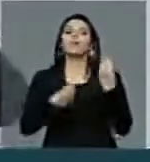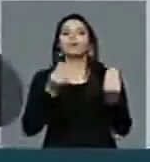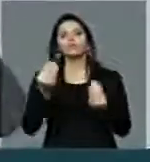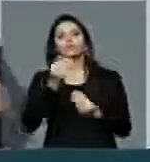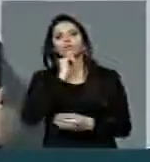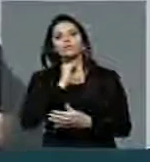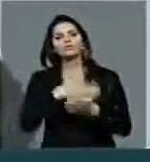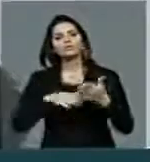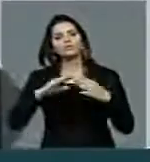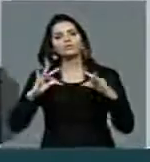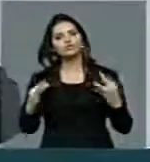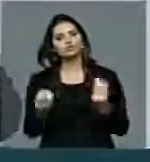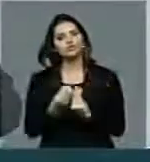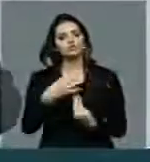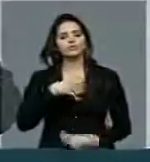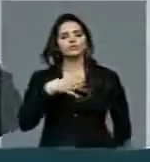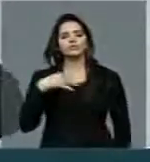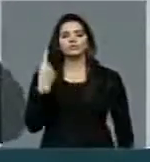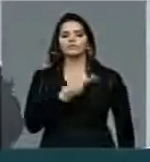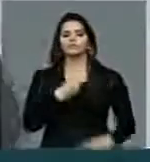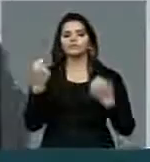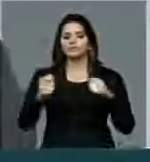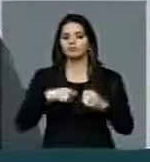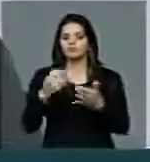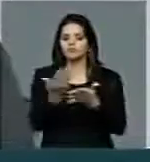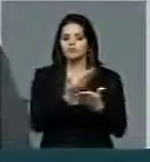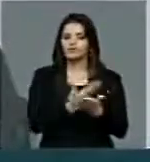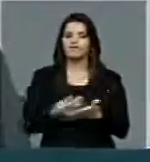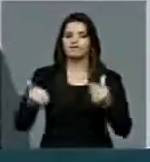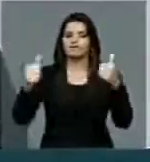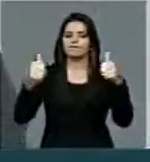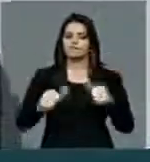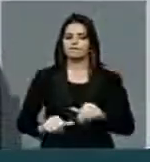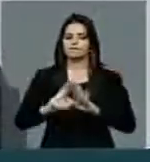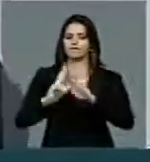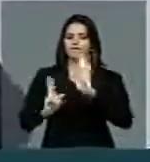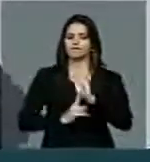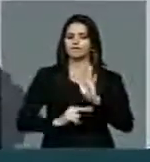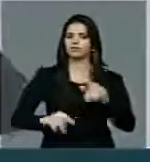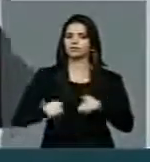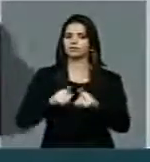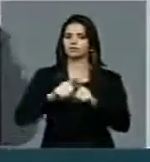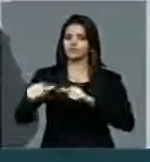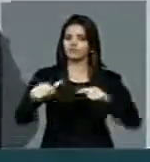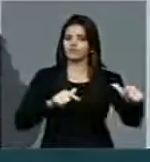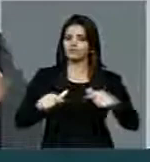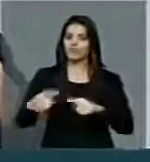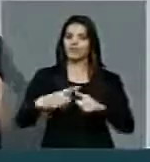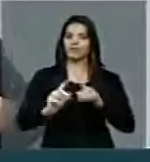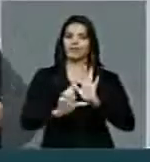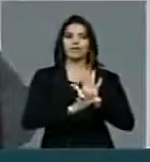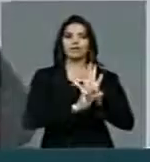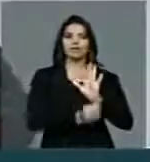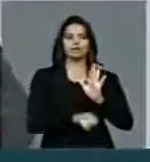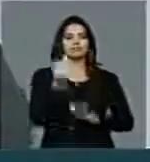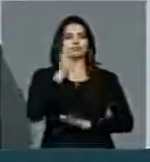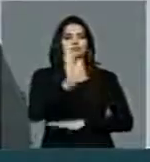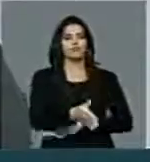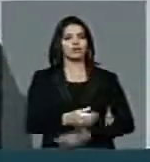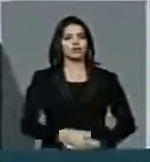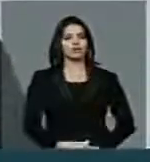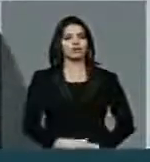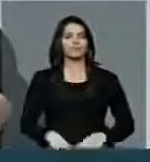quais são todos os aspectos que nós devemos estar debruçados em termos de regulamentação, em termos de trabalho, que a lei estabeleceu. Então, além